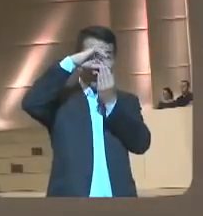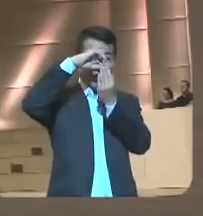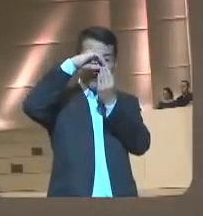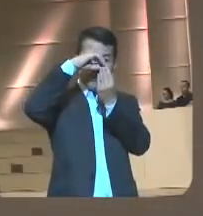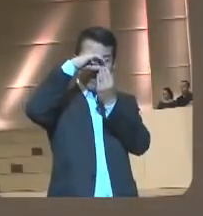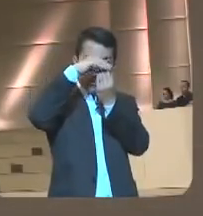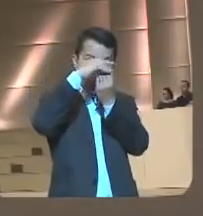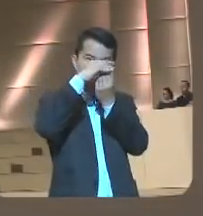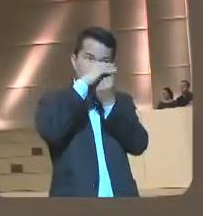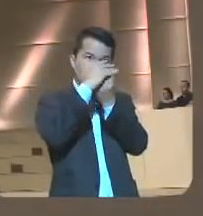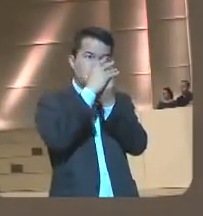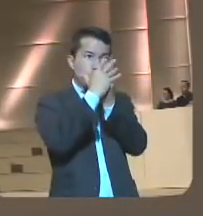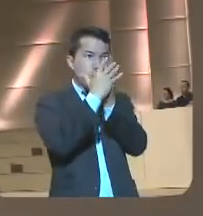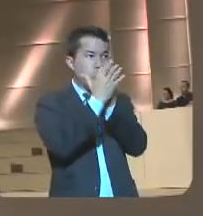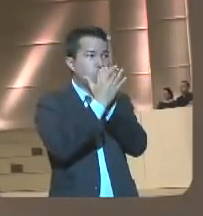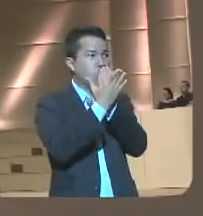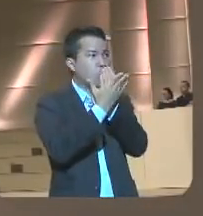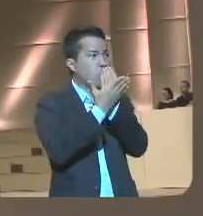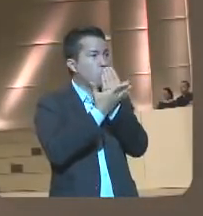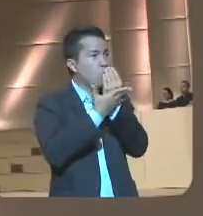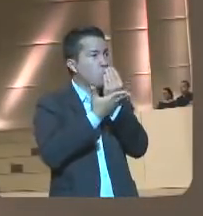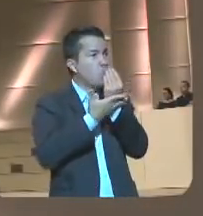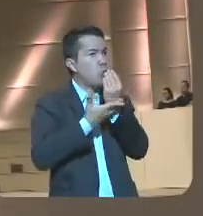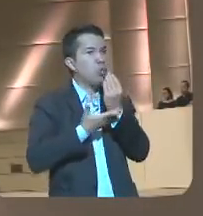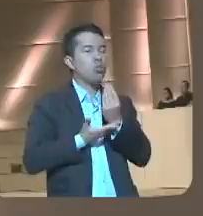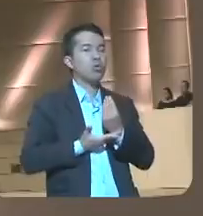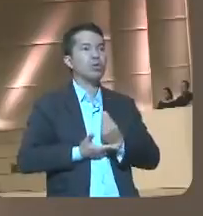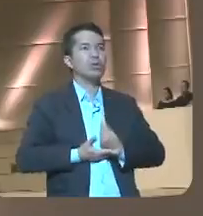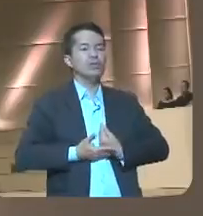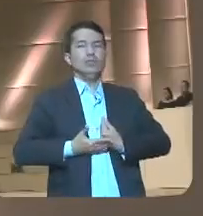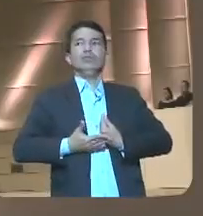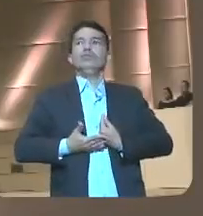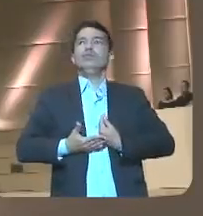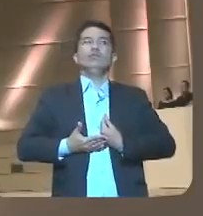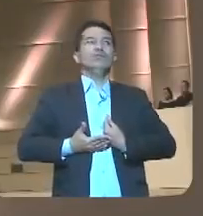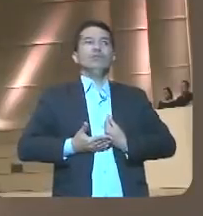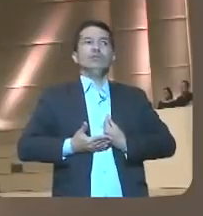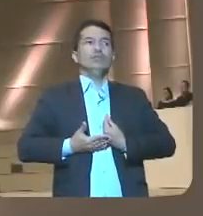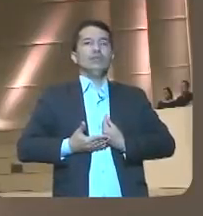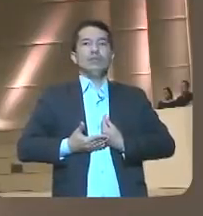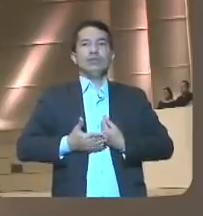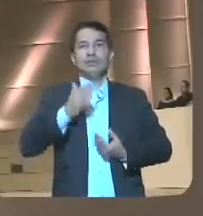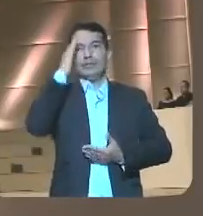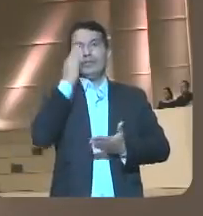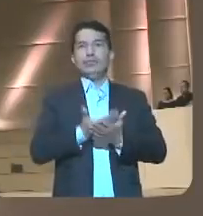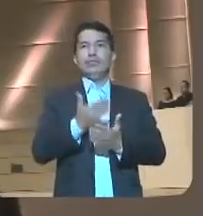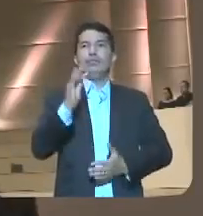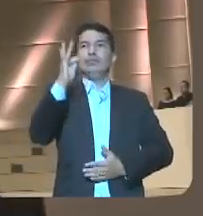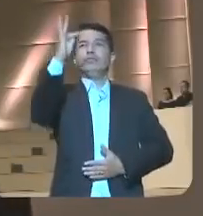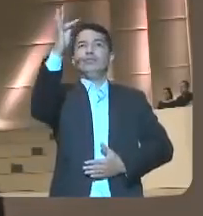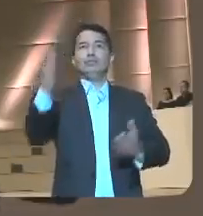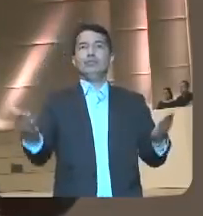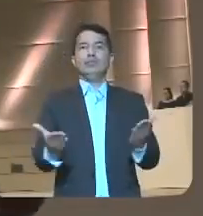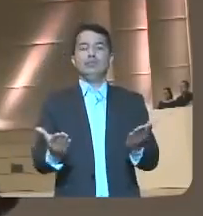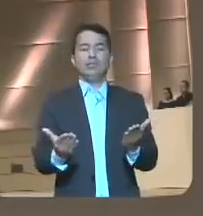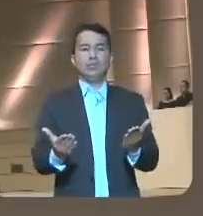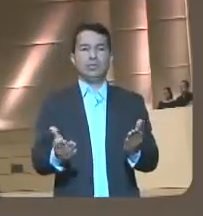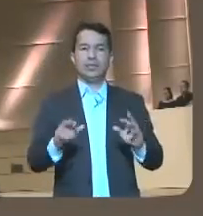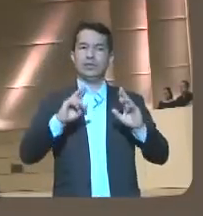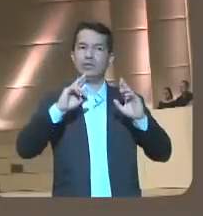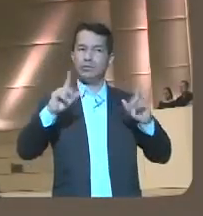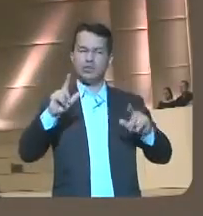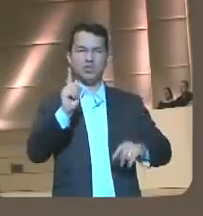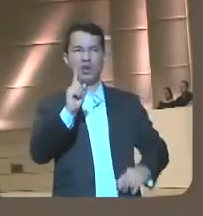nós colocamos a nossa vida inteira nas mãos de deus há uma diferença entre ser um religioso